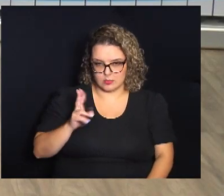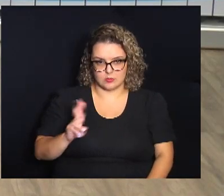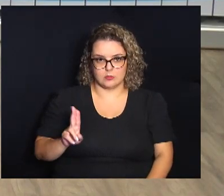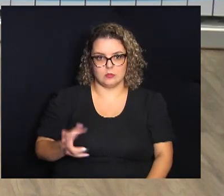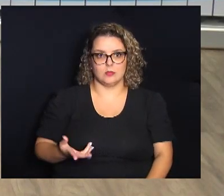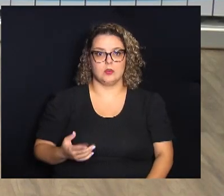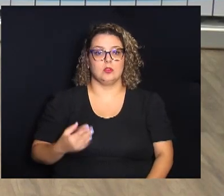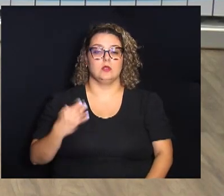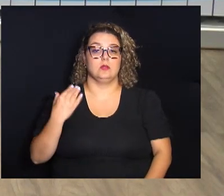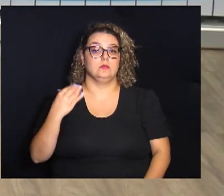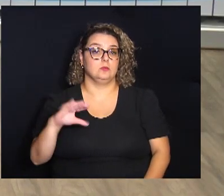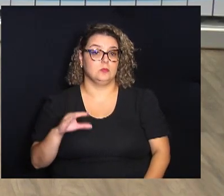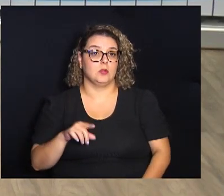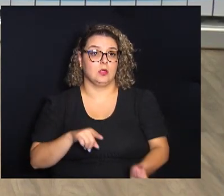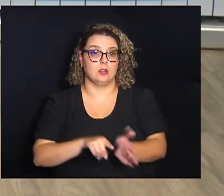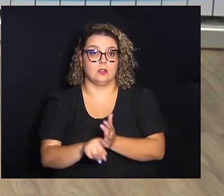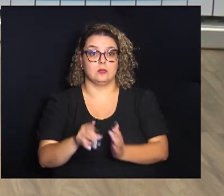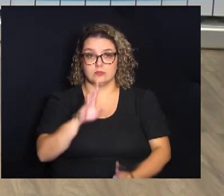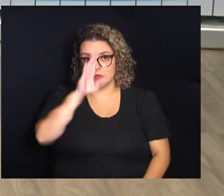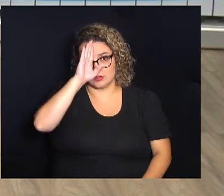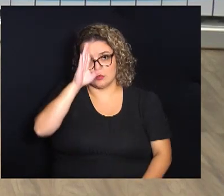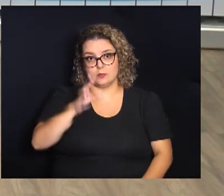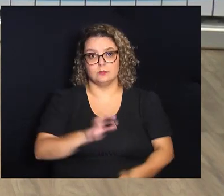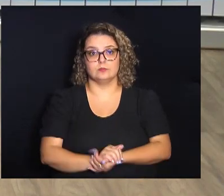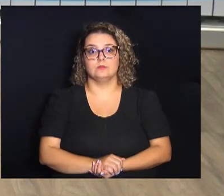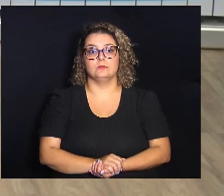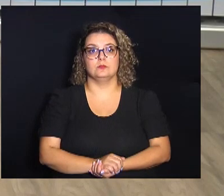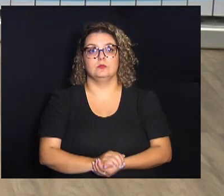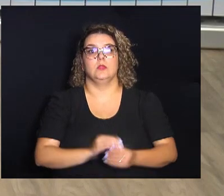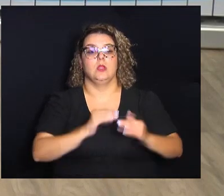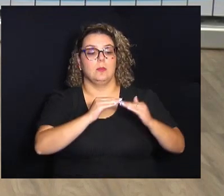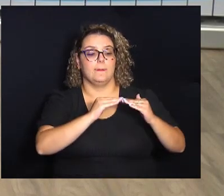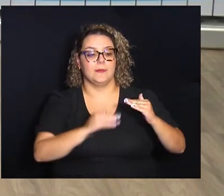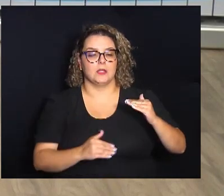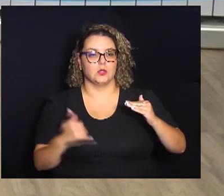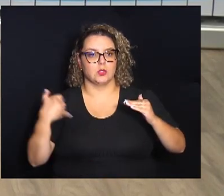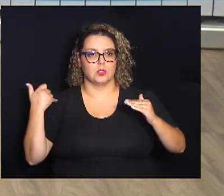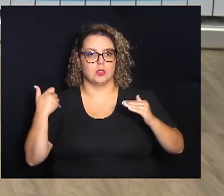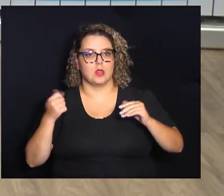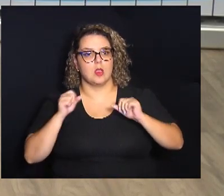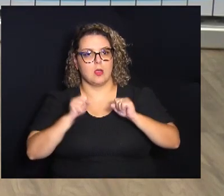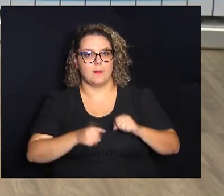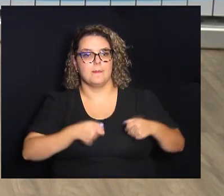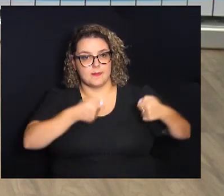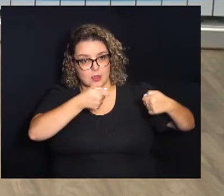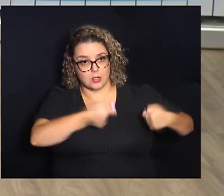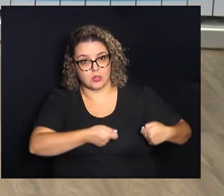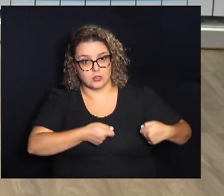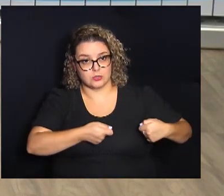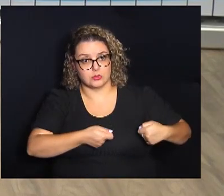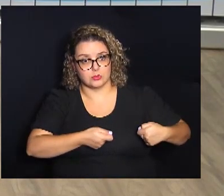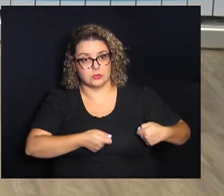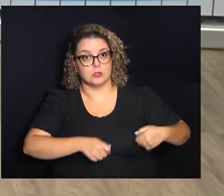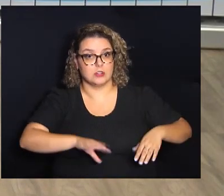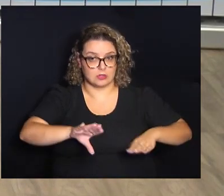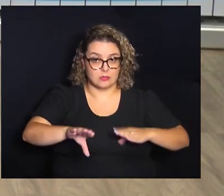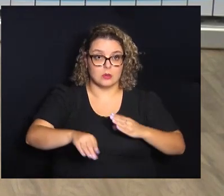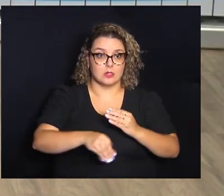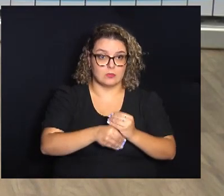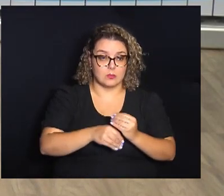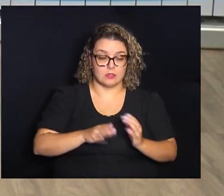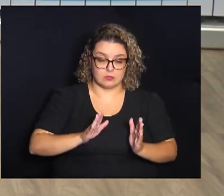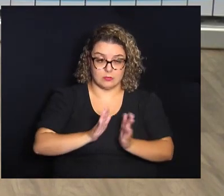uma pergunta direta. Ela diz assim: menores de idade podem apostar? E aí eu já acrescento para você diante